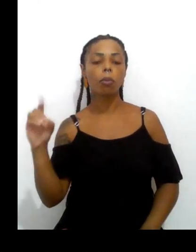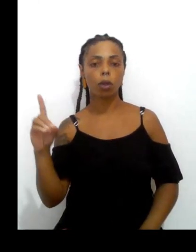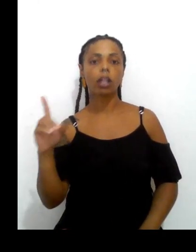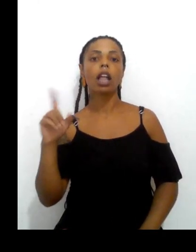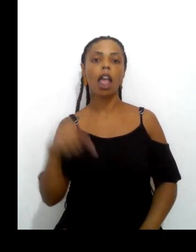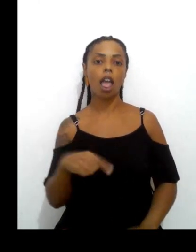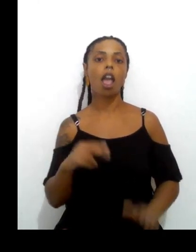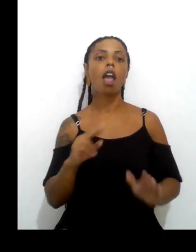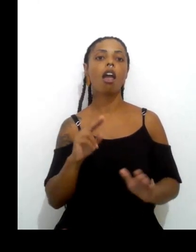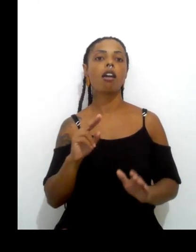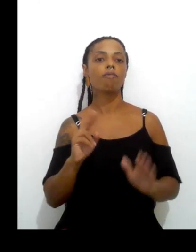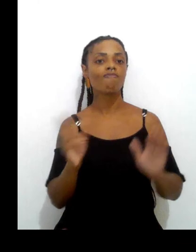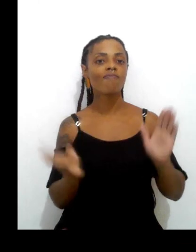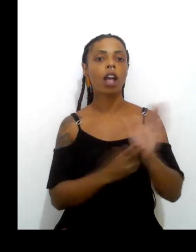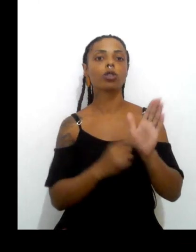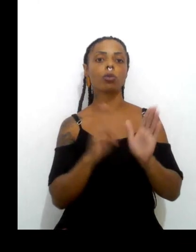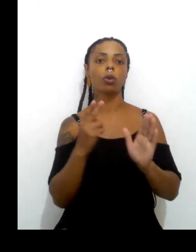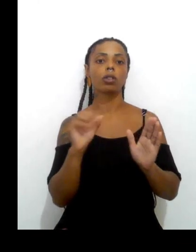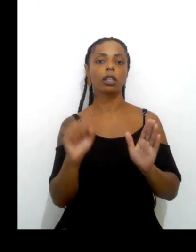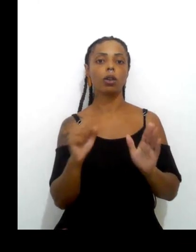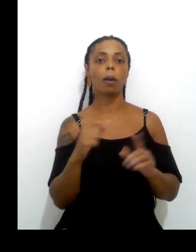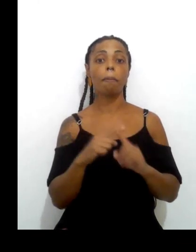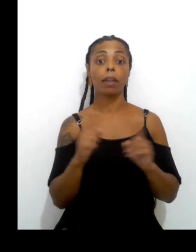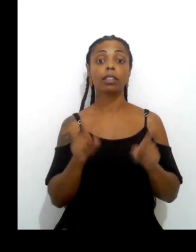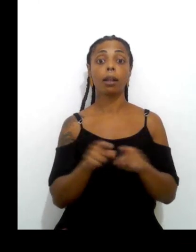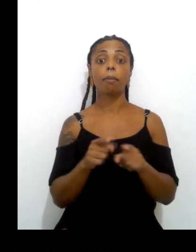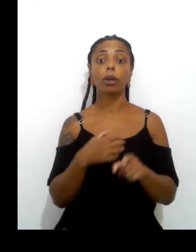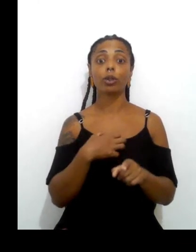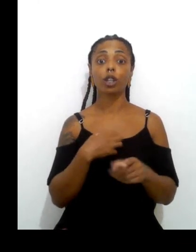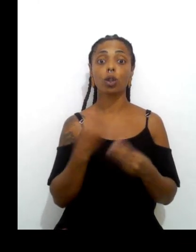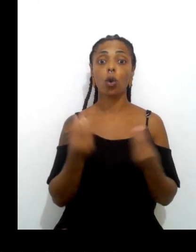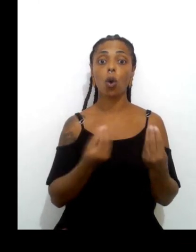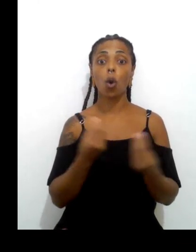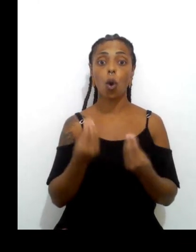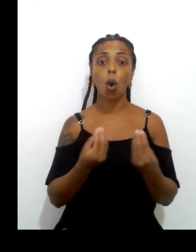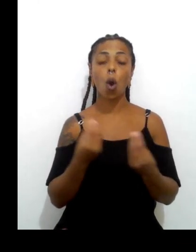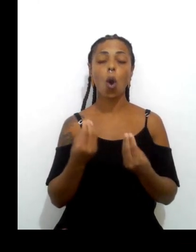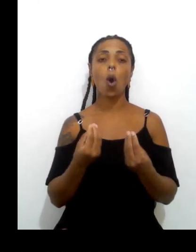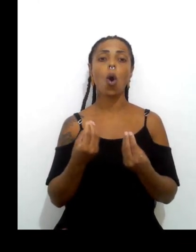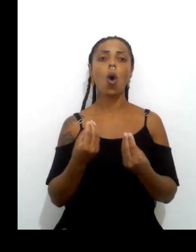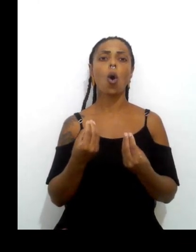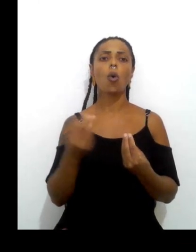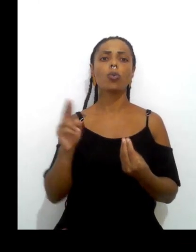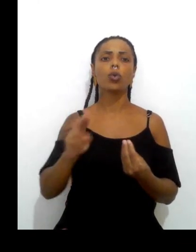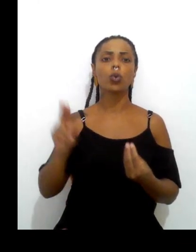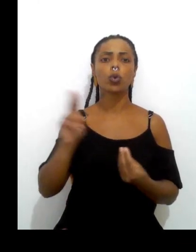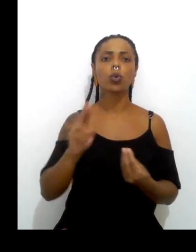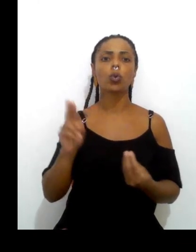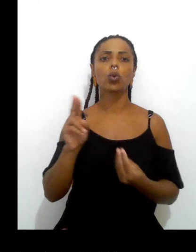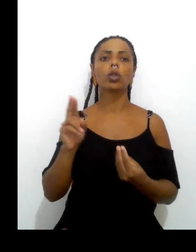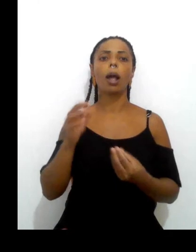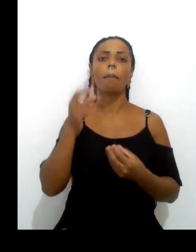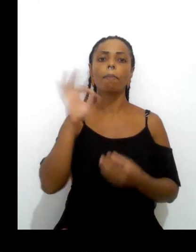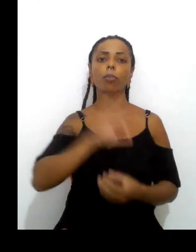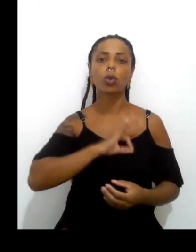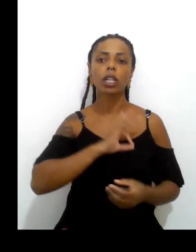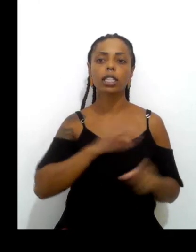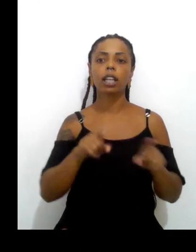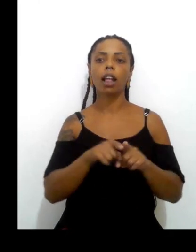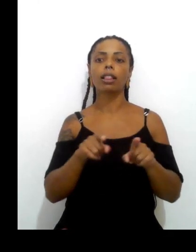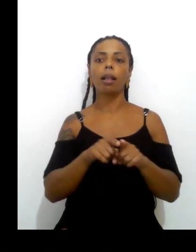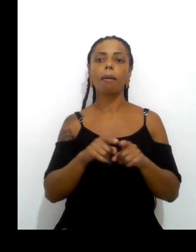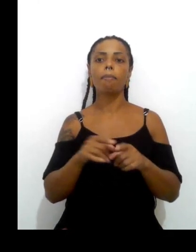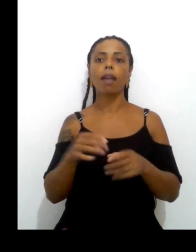vocabulário visual utilizado pela polícia e nos tribunais os lábios pintados as bochechas pintadas